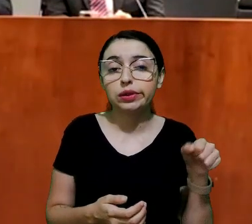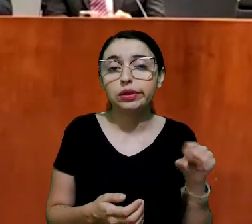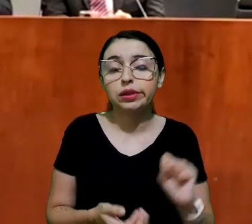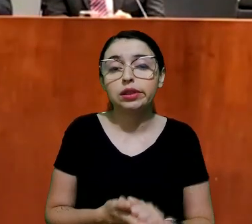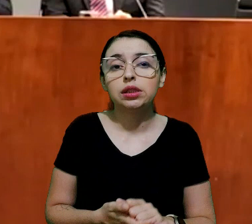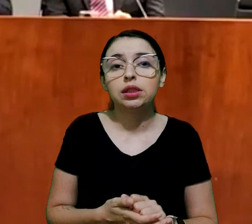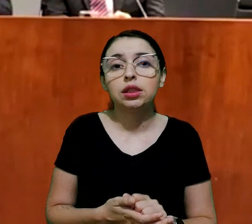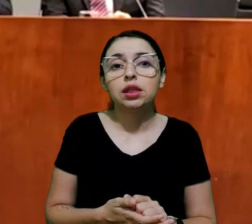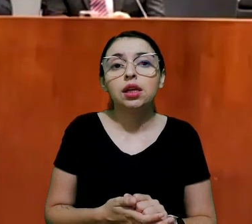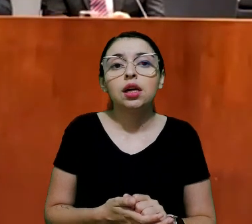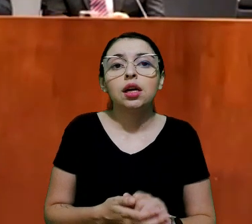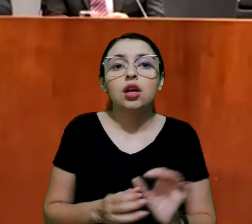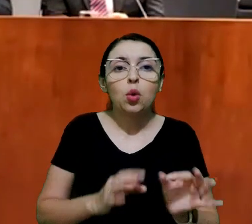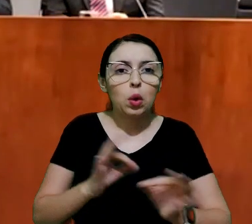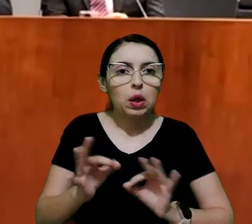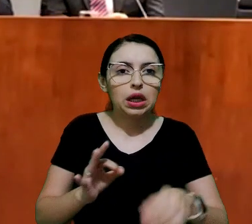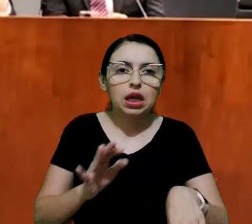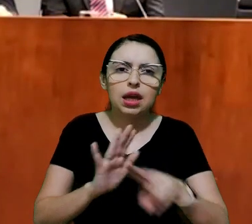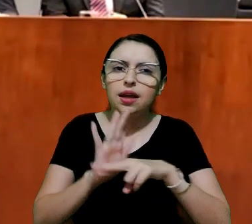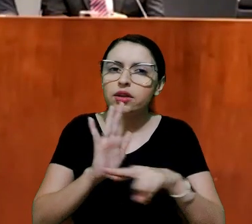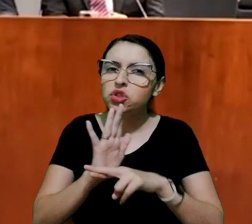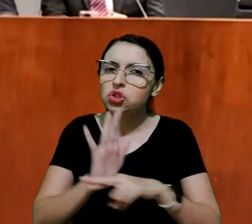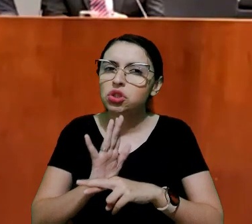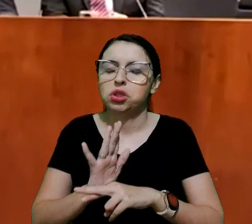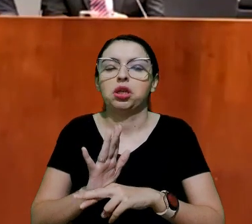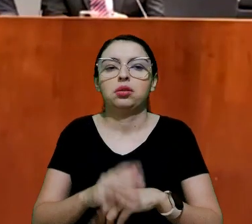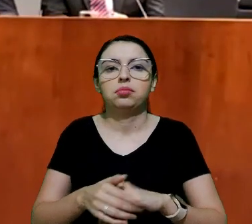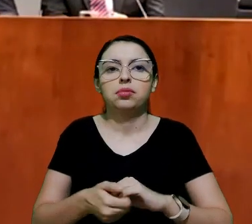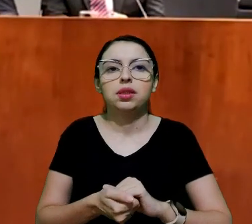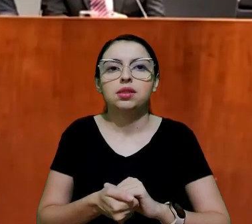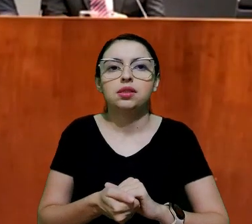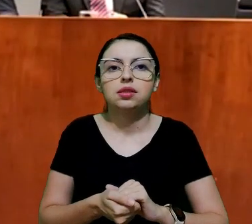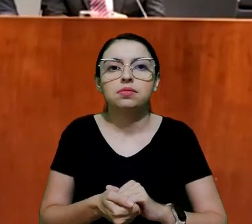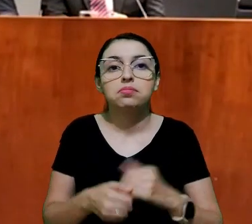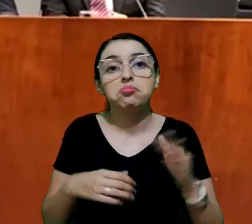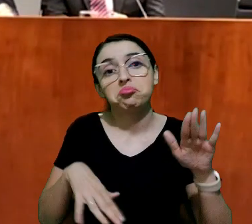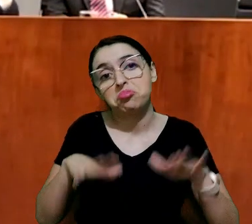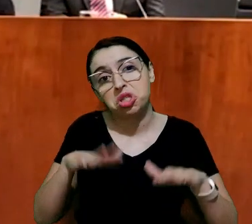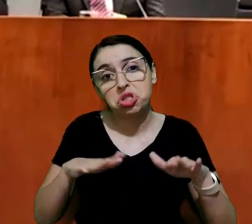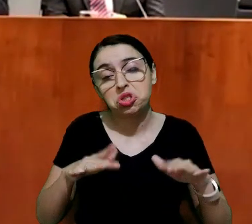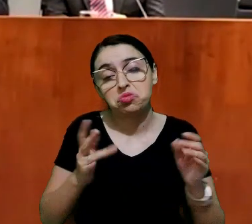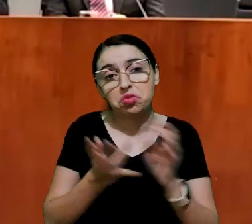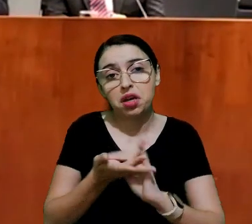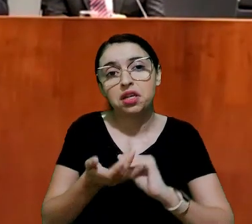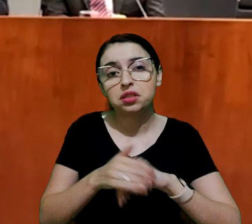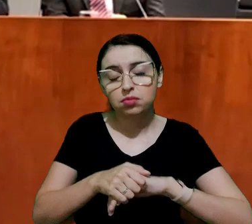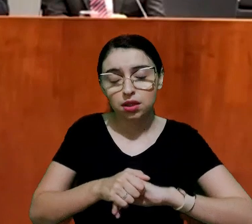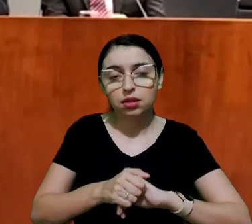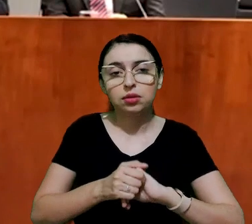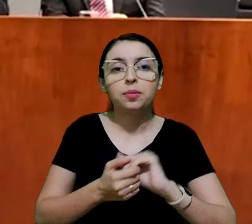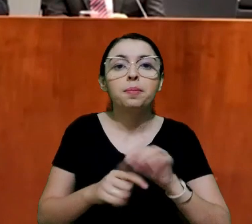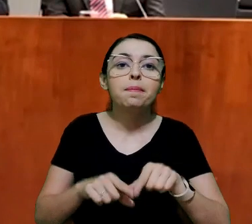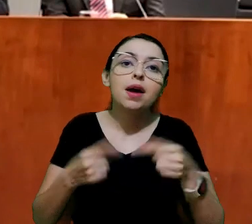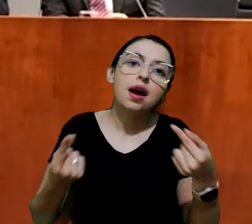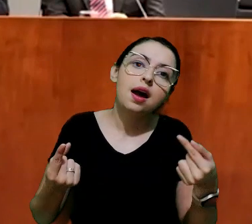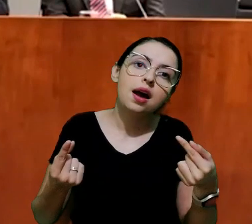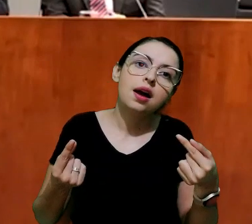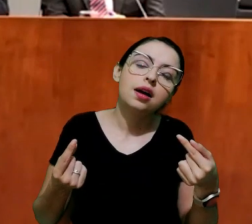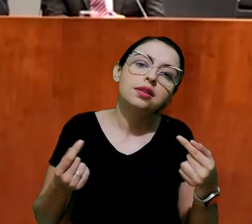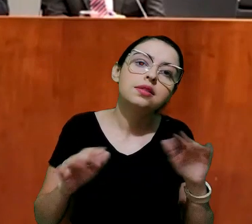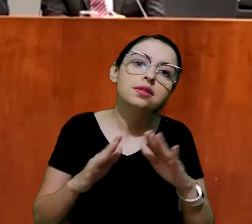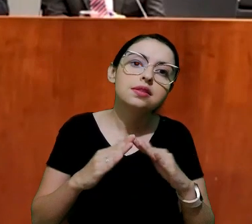que regula a questão de regimes, né, acessório, né, depende do casamento, mas ele regula o regime matrimonial